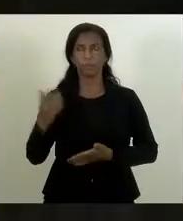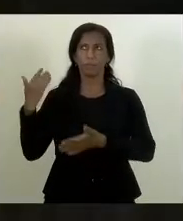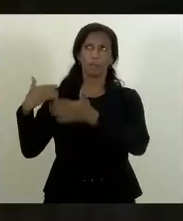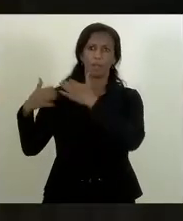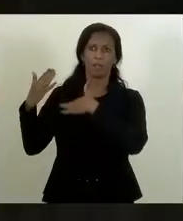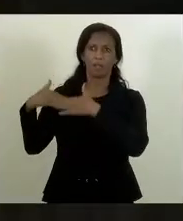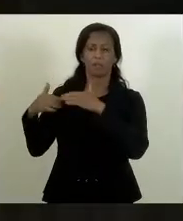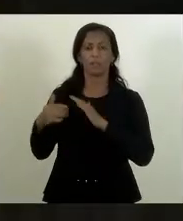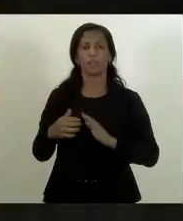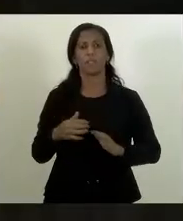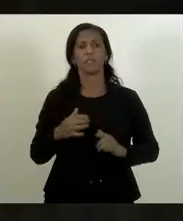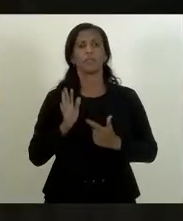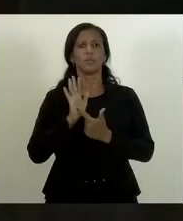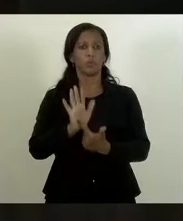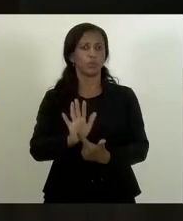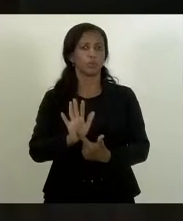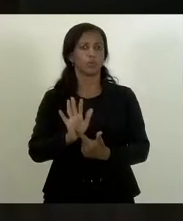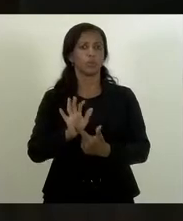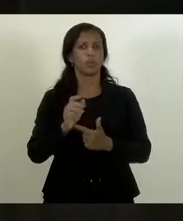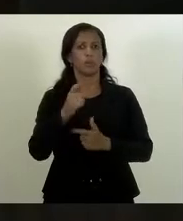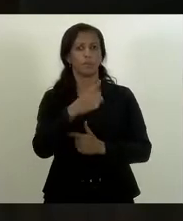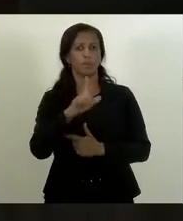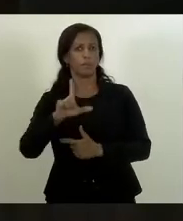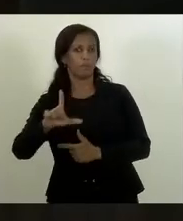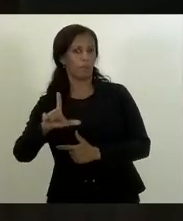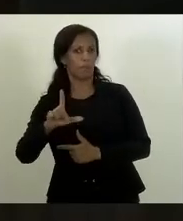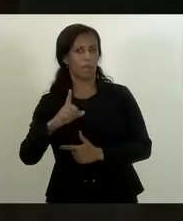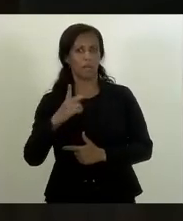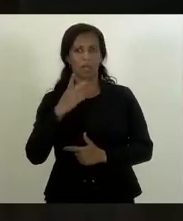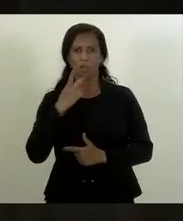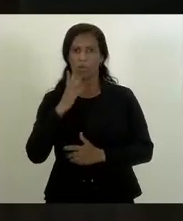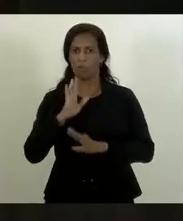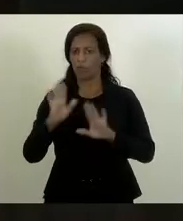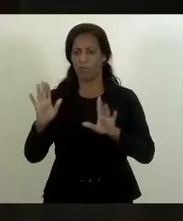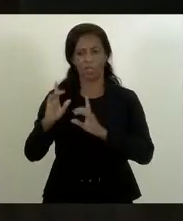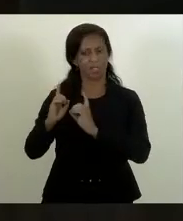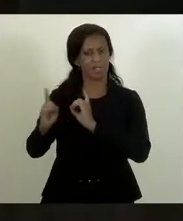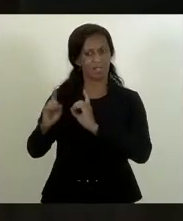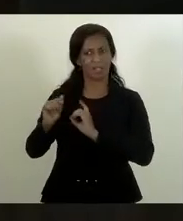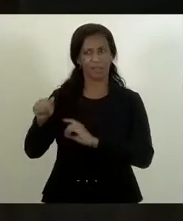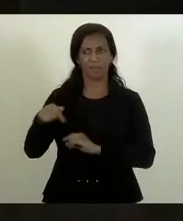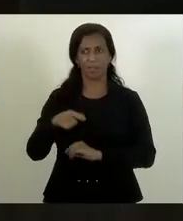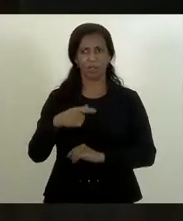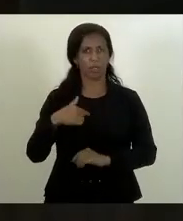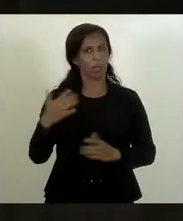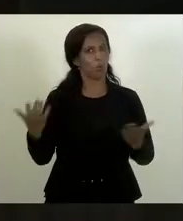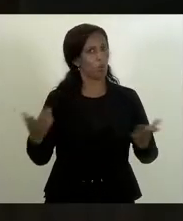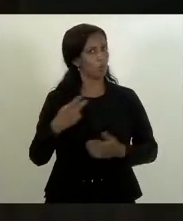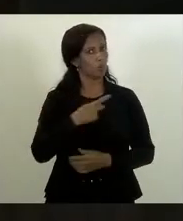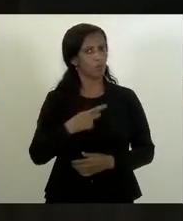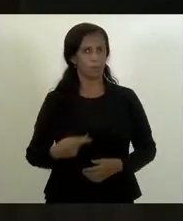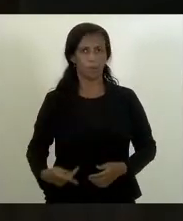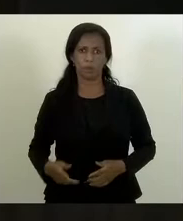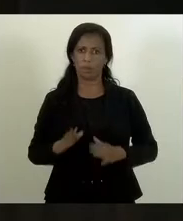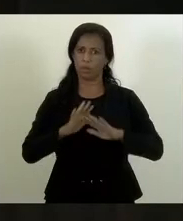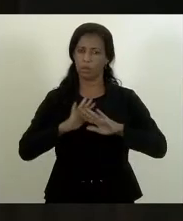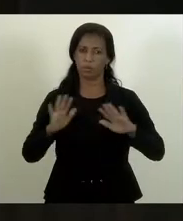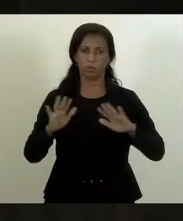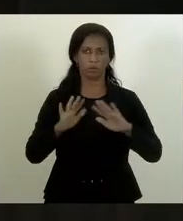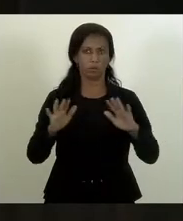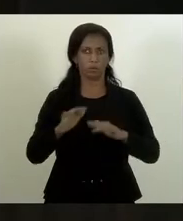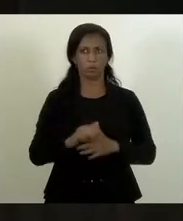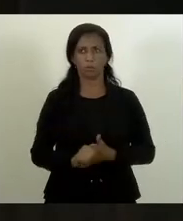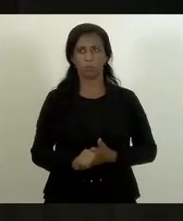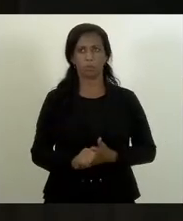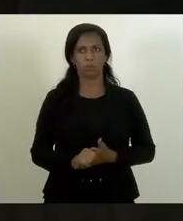ele apresentou o projeto, eu disse, não, não conta que eu não vou trazer para a pauta que esse debate aqui, enquanto eu for presidente, um debate que a gente